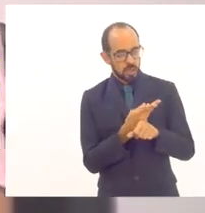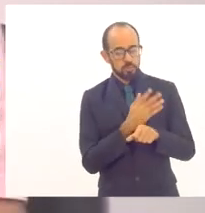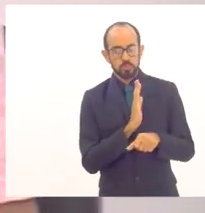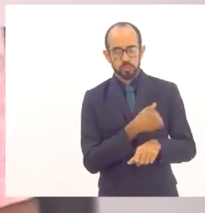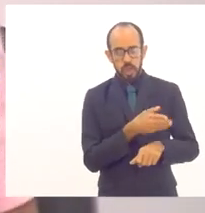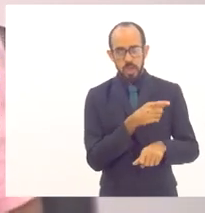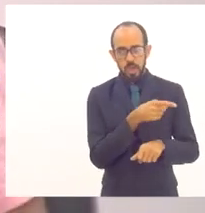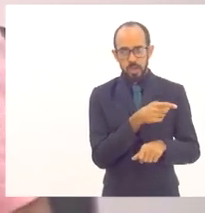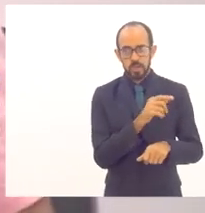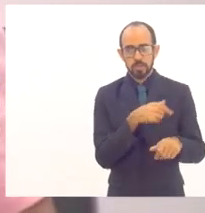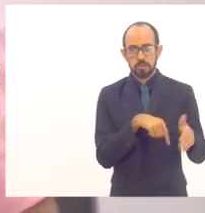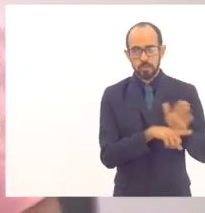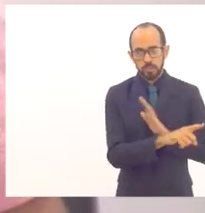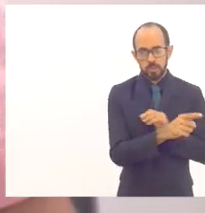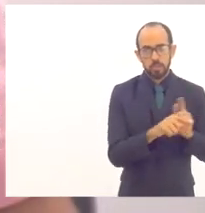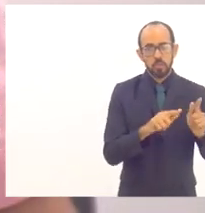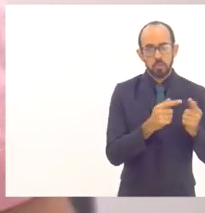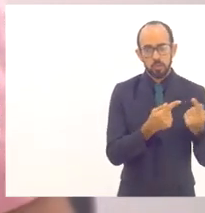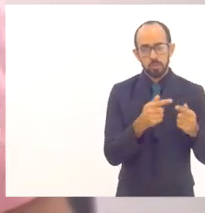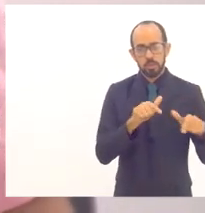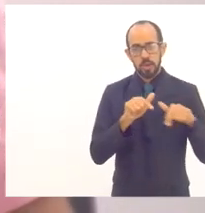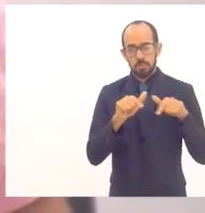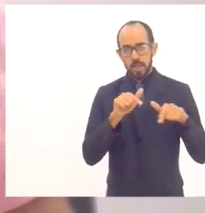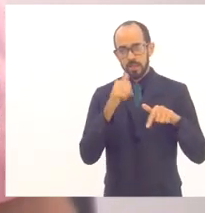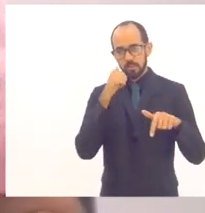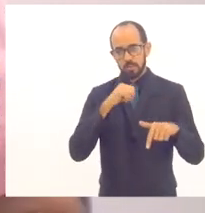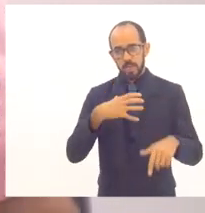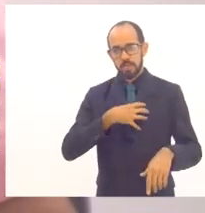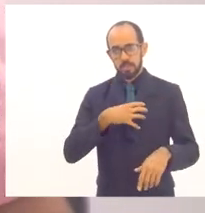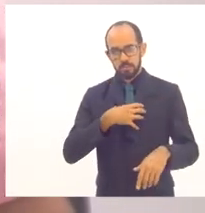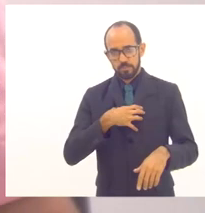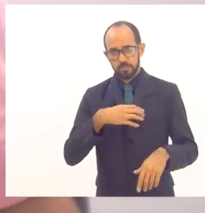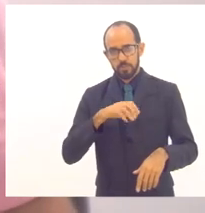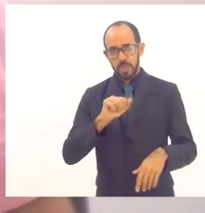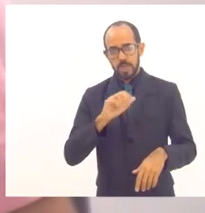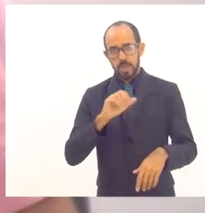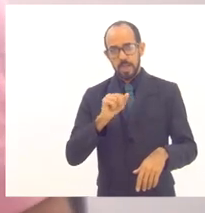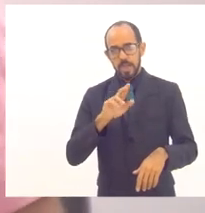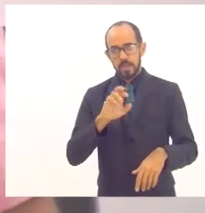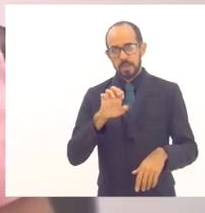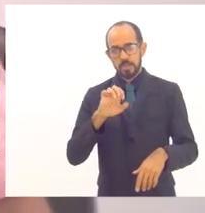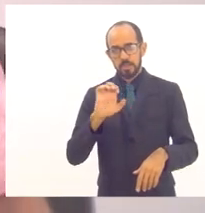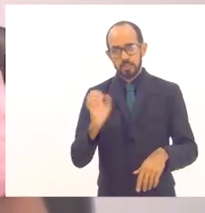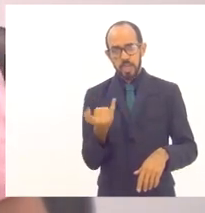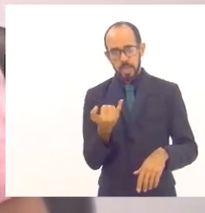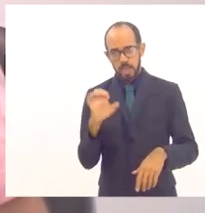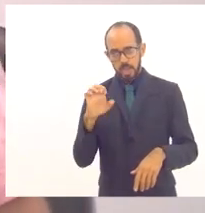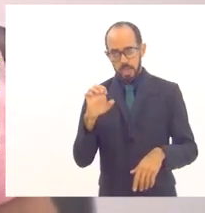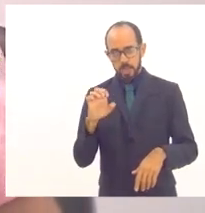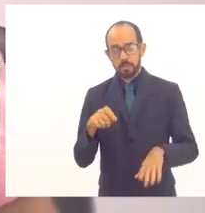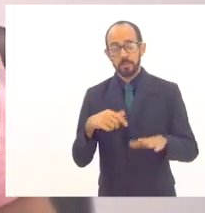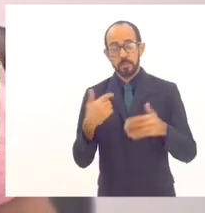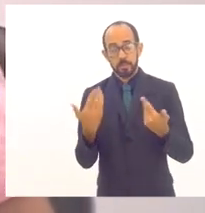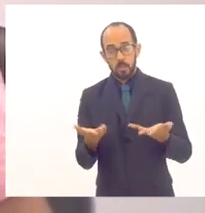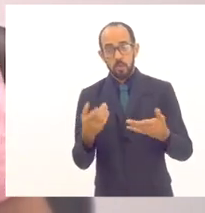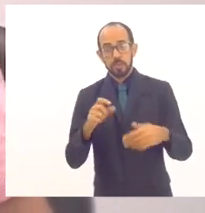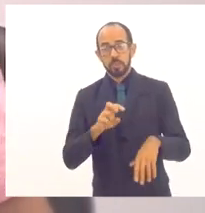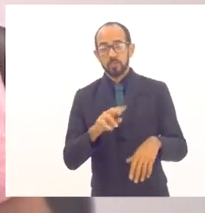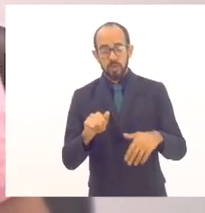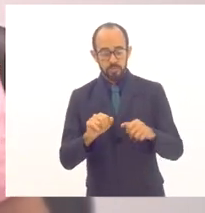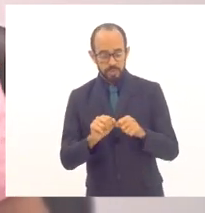grupo de trabalho das Baianas de Acarajé. A próxima reunião das Baianas de Acarajé vai ser na sede da SESEC. Vamos ter do